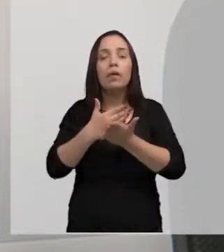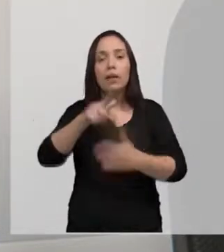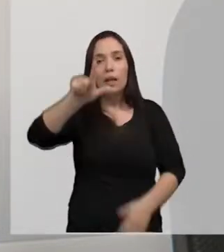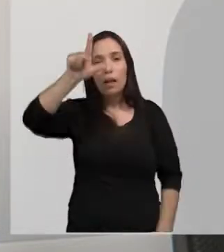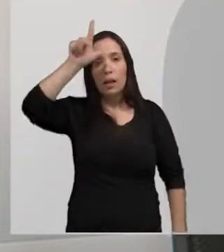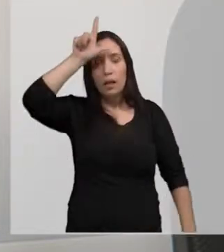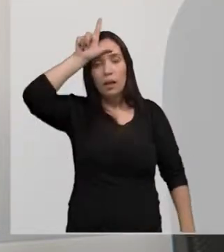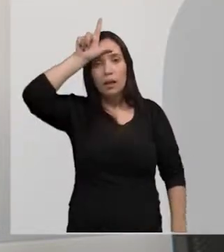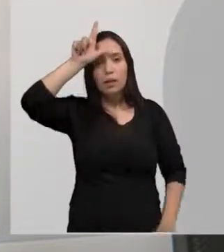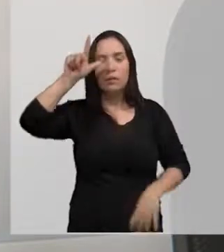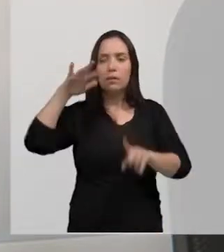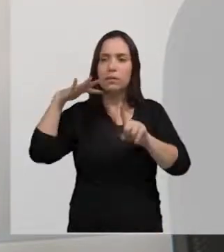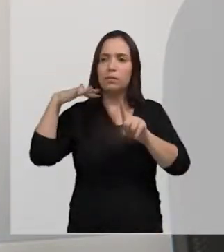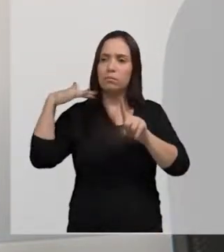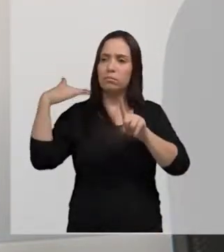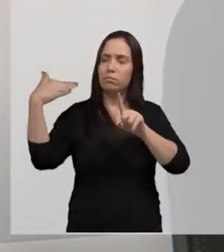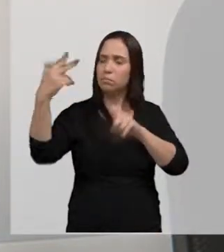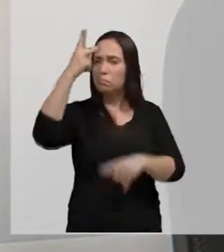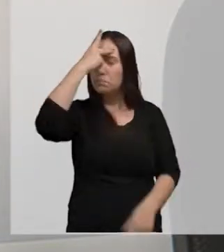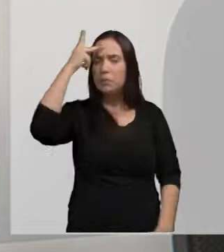uma liderança pragmática.